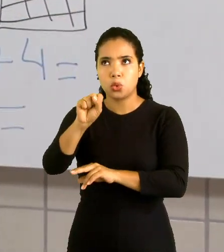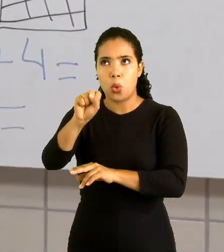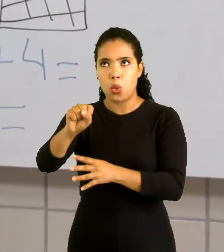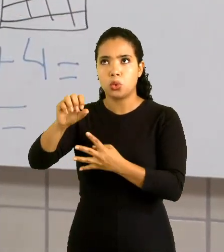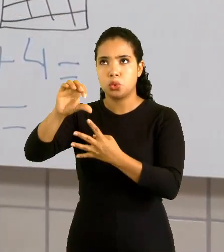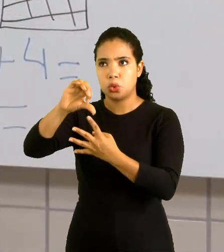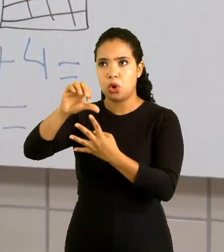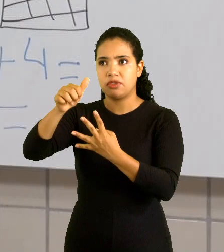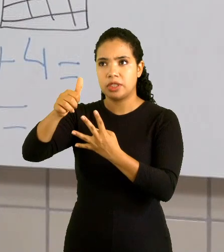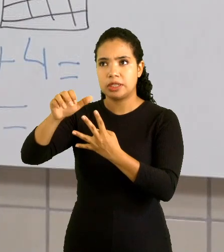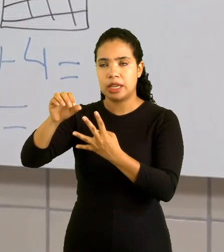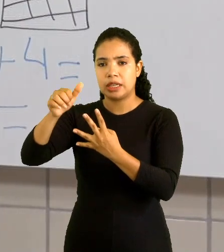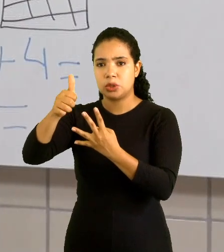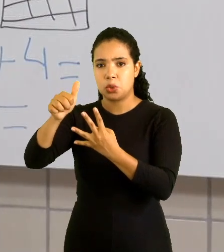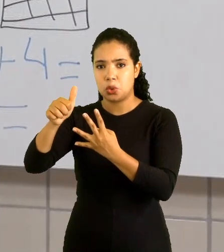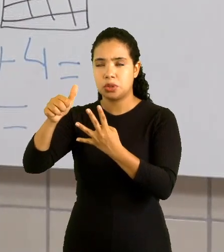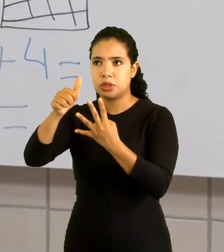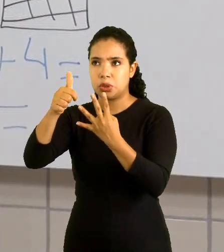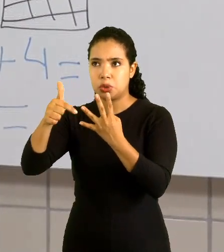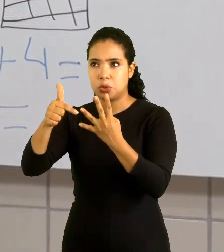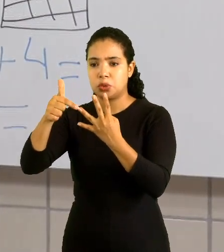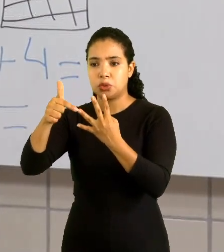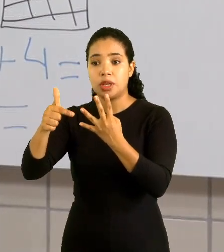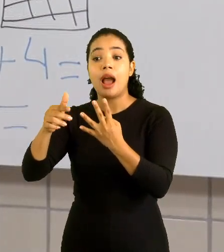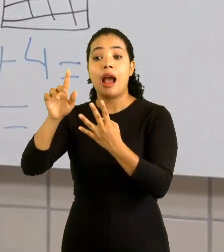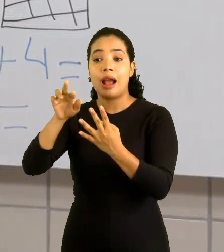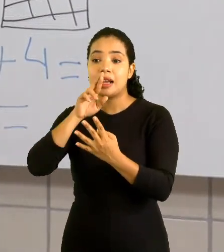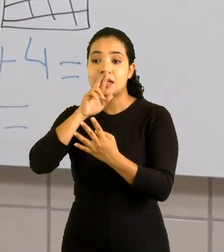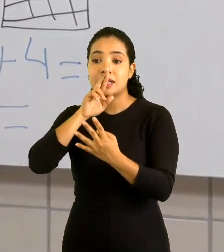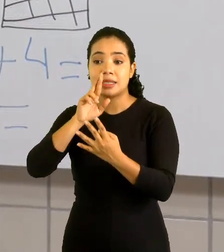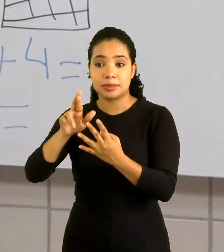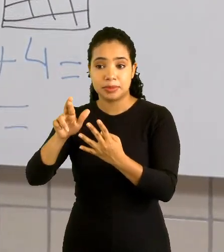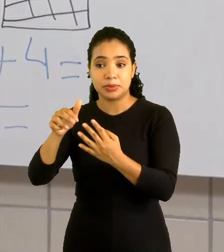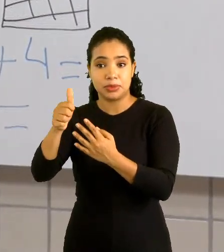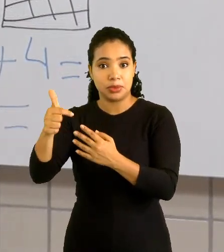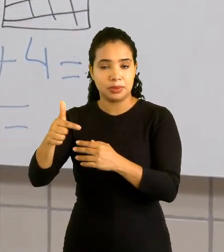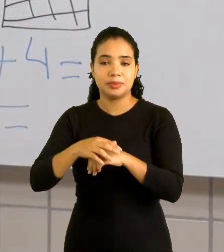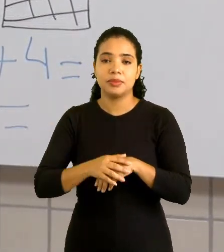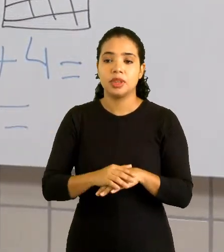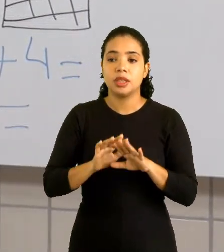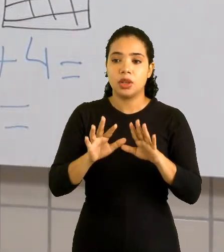pela multiplicação, eu vou fazer como? Vou colocar o 4